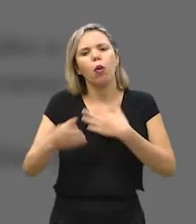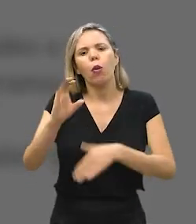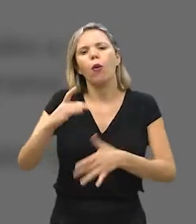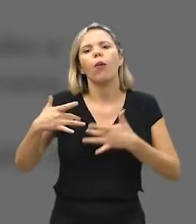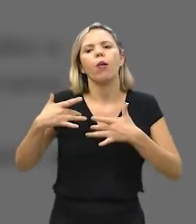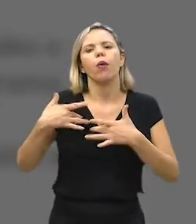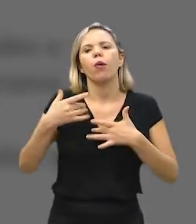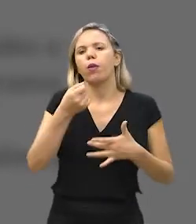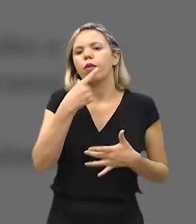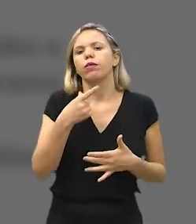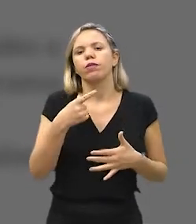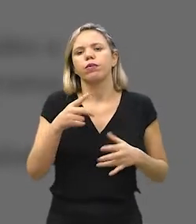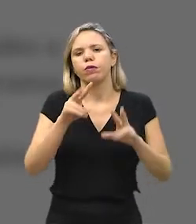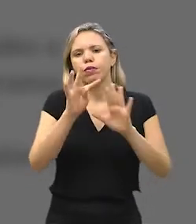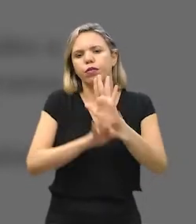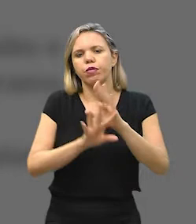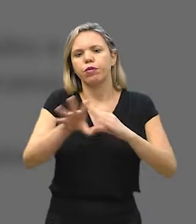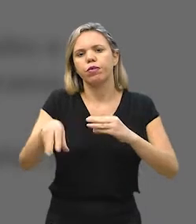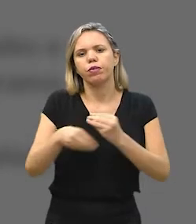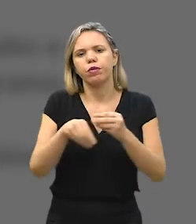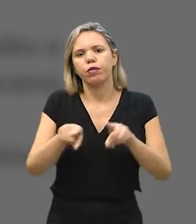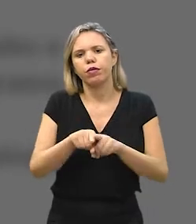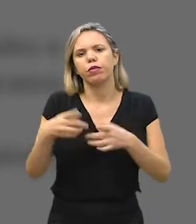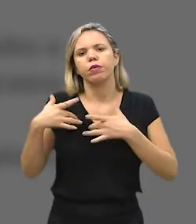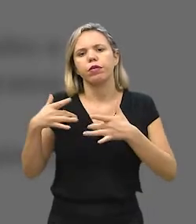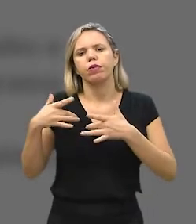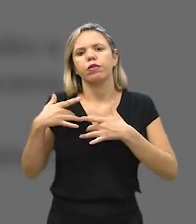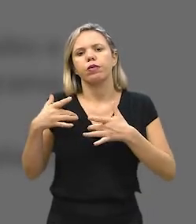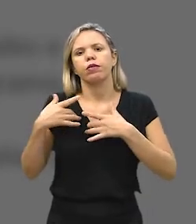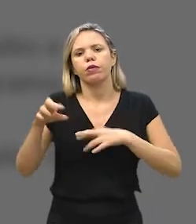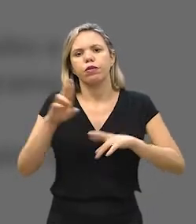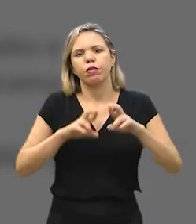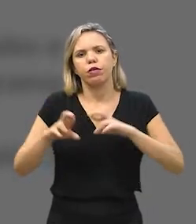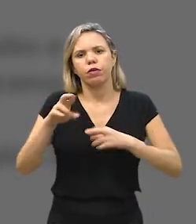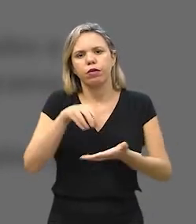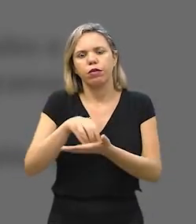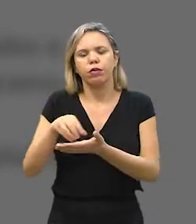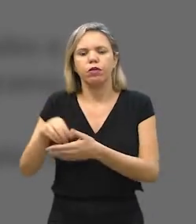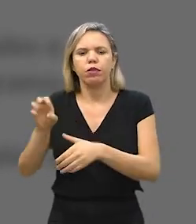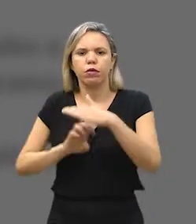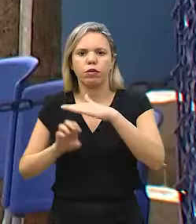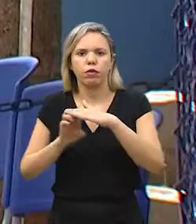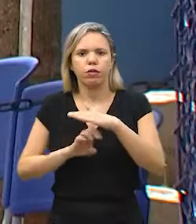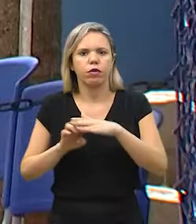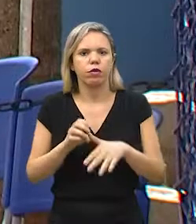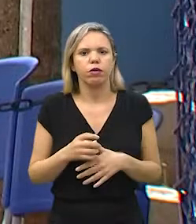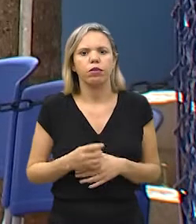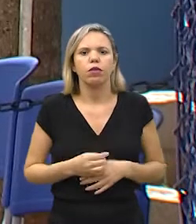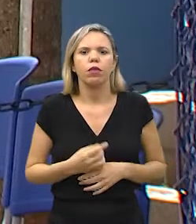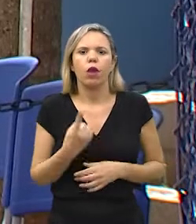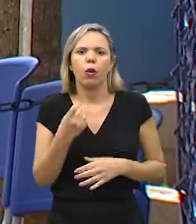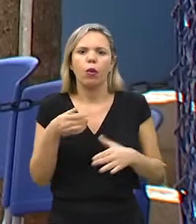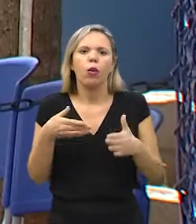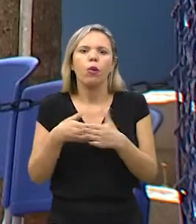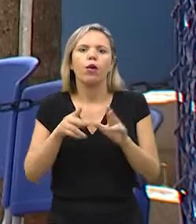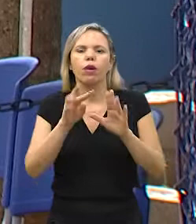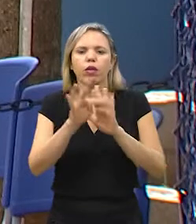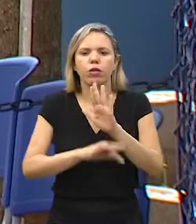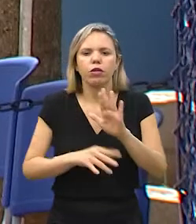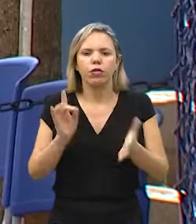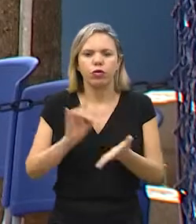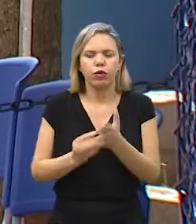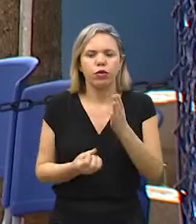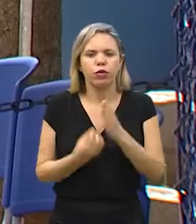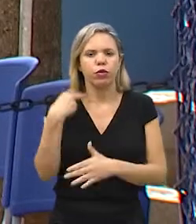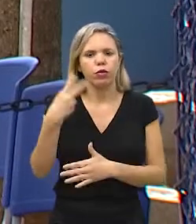e Esses medicamentos o texto inclui também doações de Laboratórios e empresas a única restrição segundo